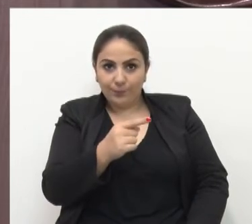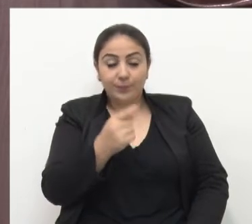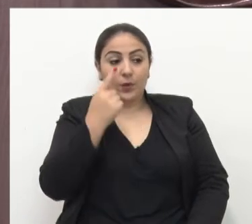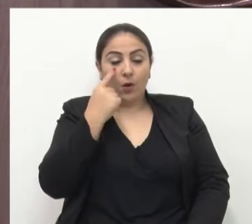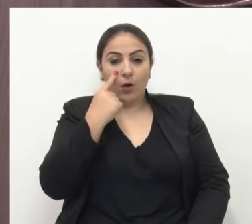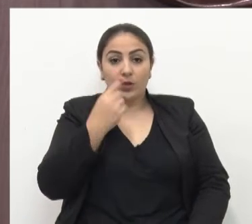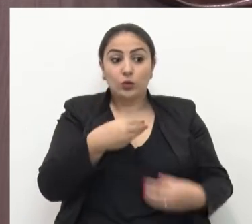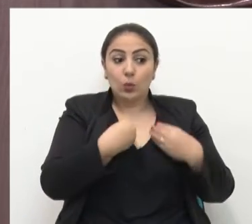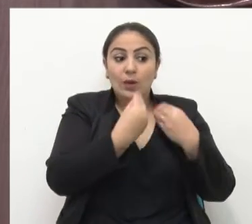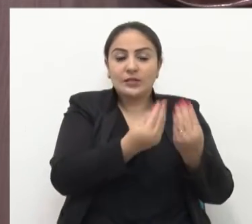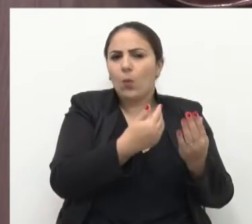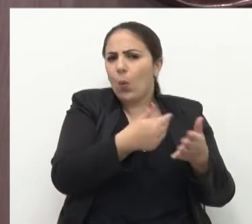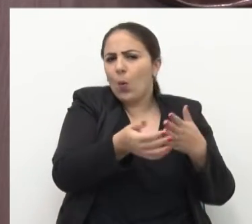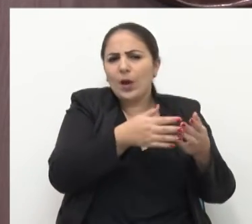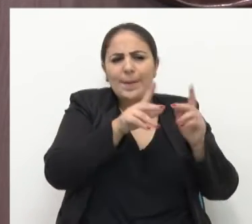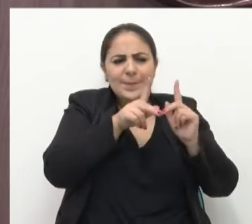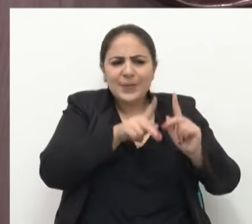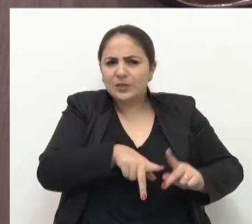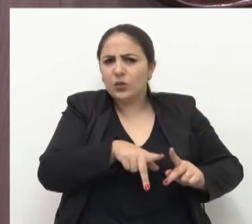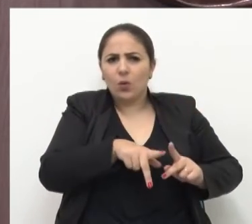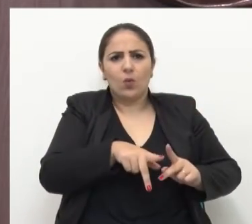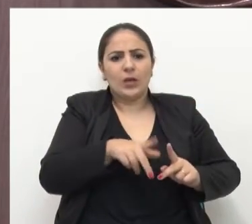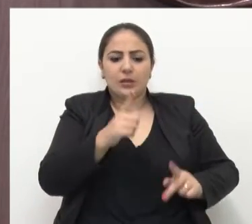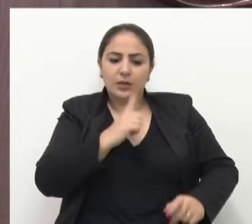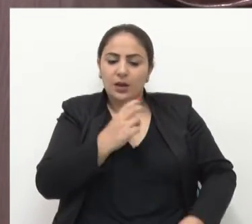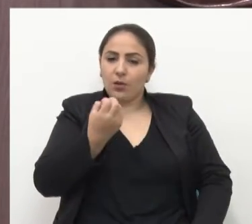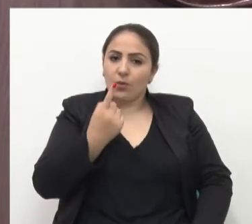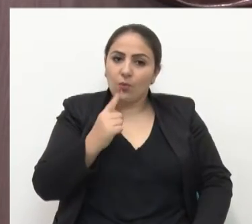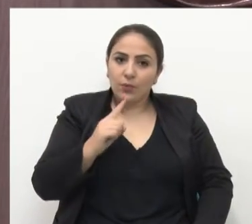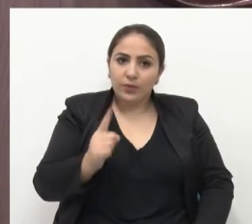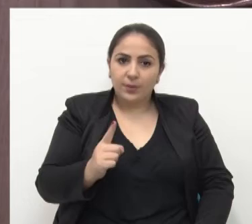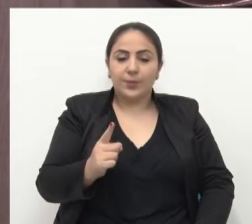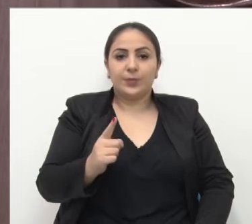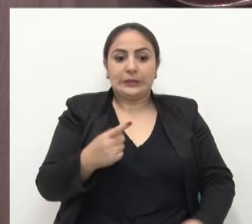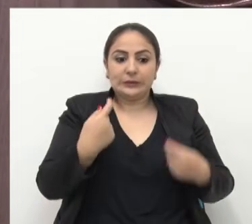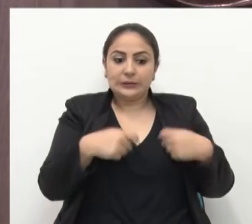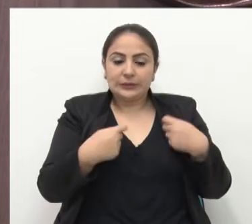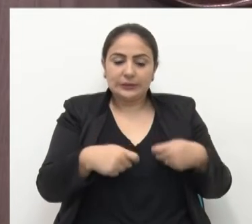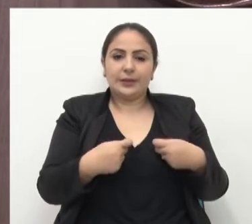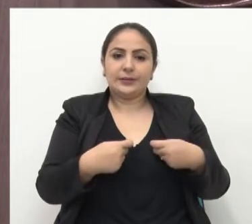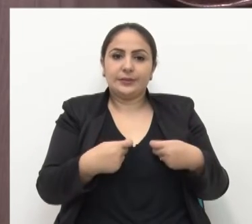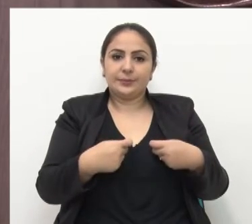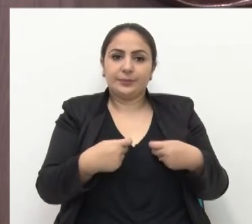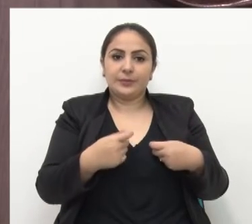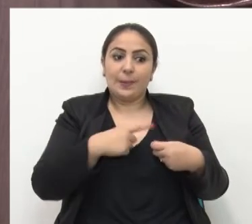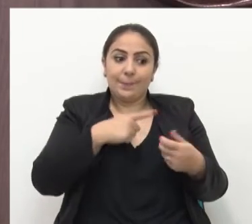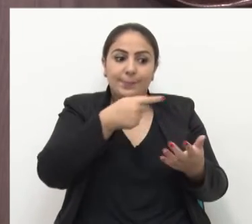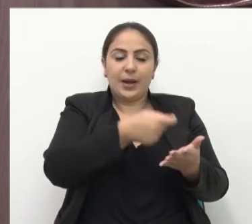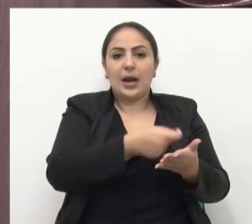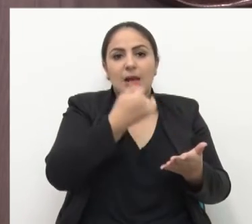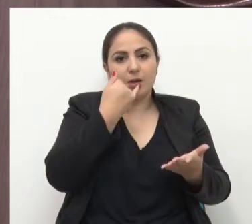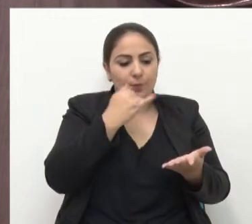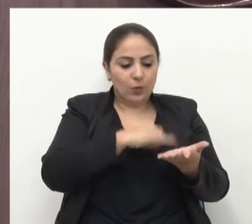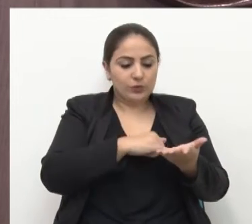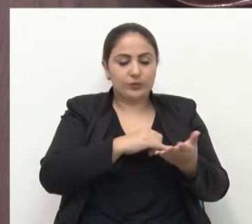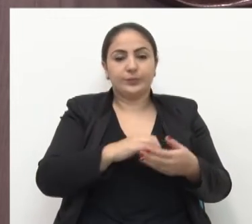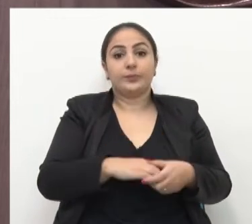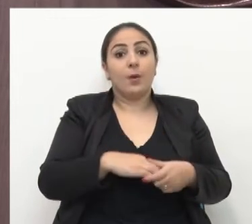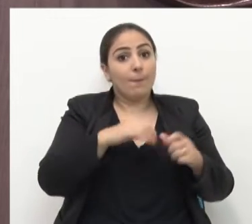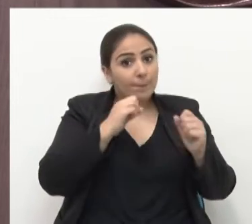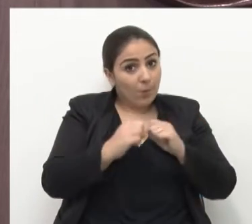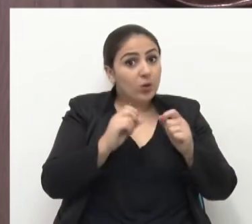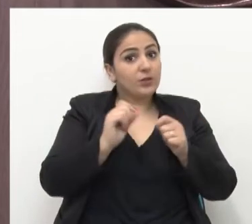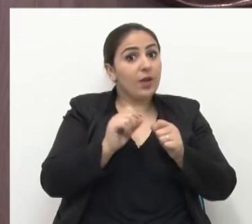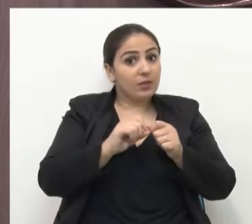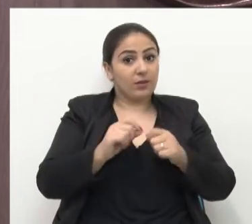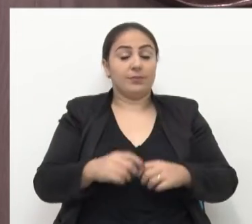qualquer indivíduo independente de ter ou não há a necessidade de pagamento de imposto de